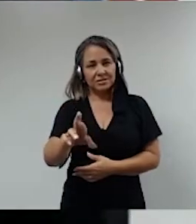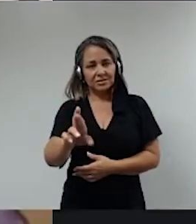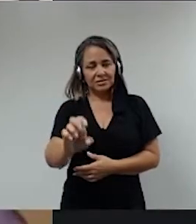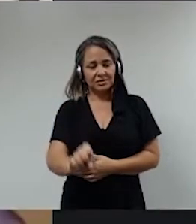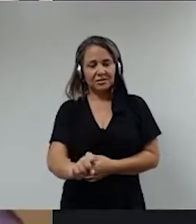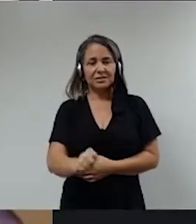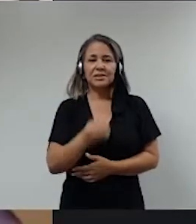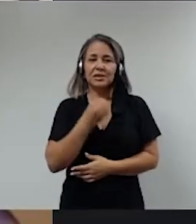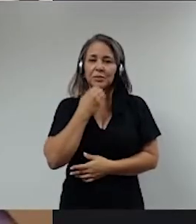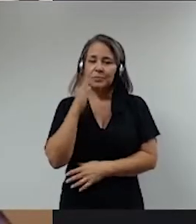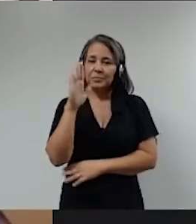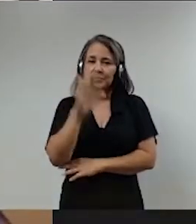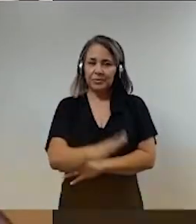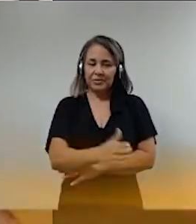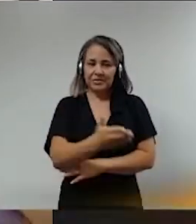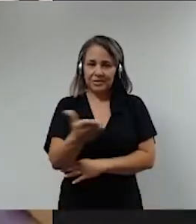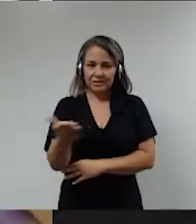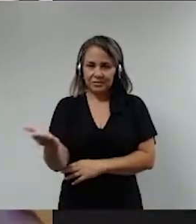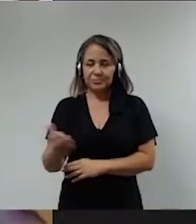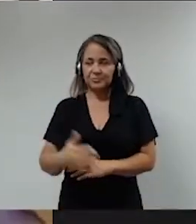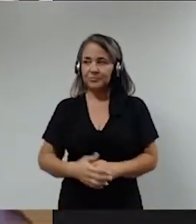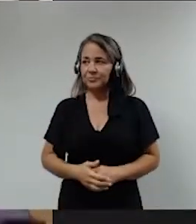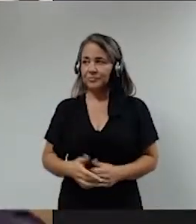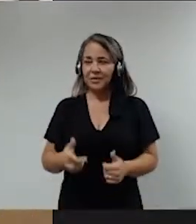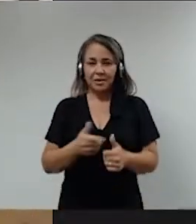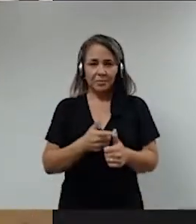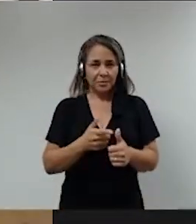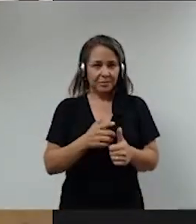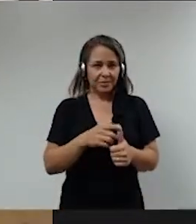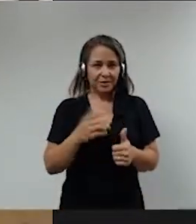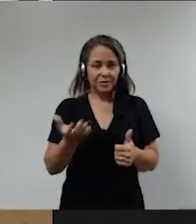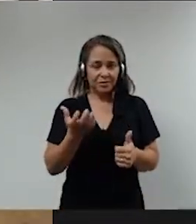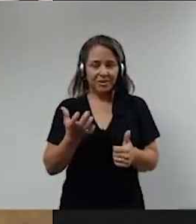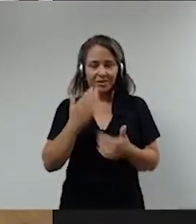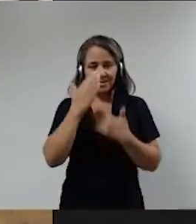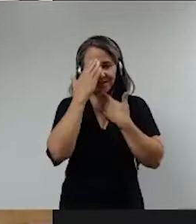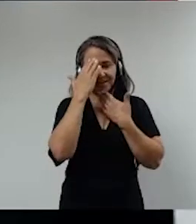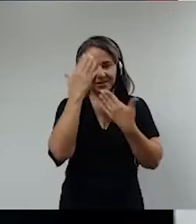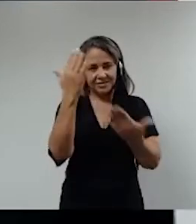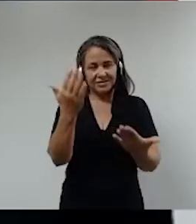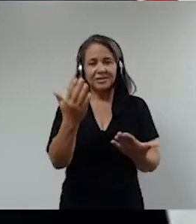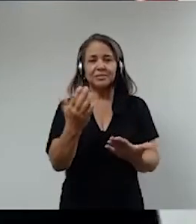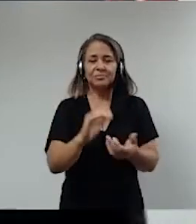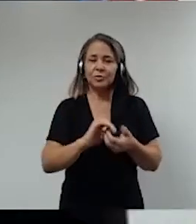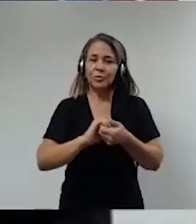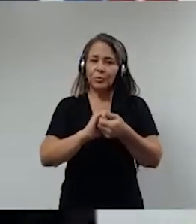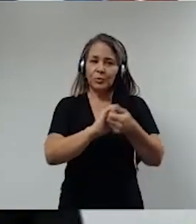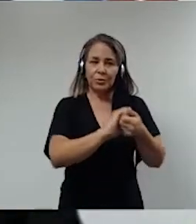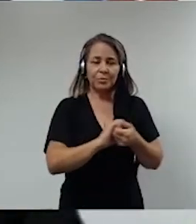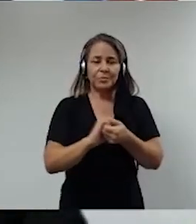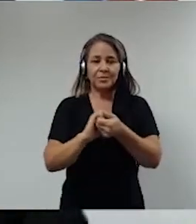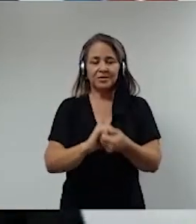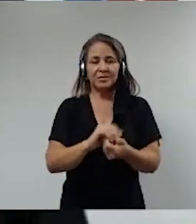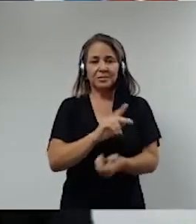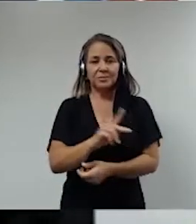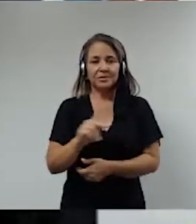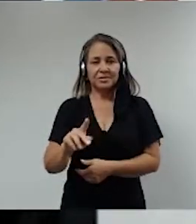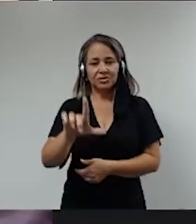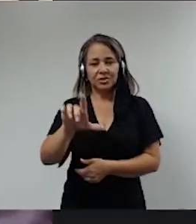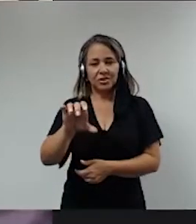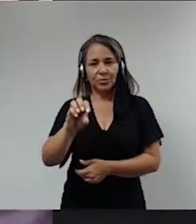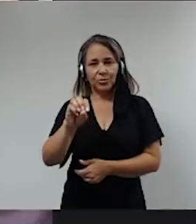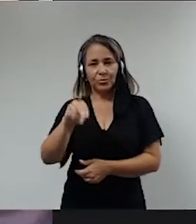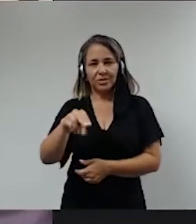Bom, boa tarde ainda a todos, né? Primeiro, eu queria agradecer o convite, cumprimentar o presidente Leonardo Campos